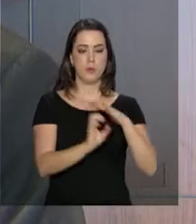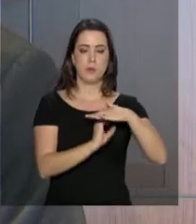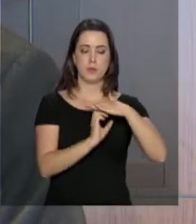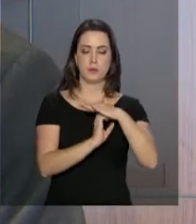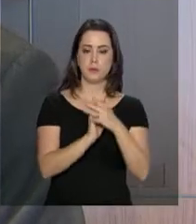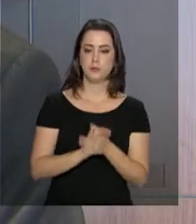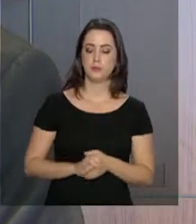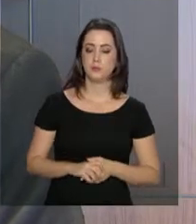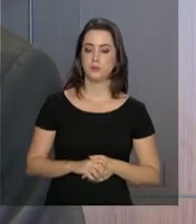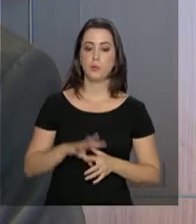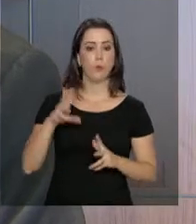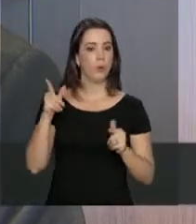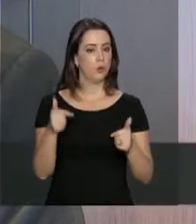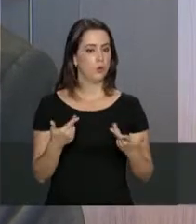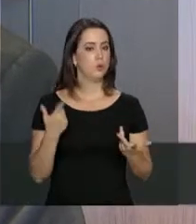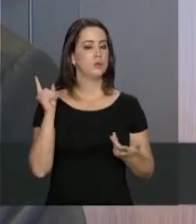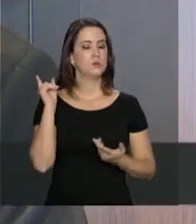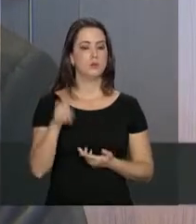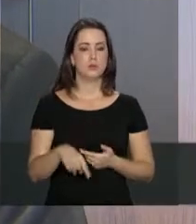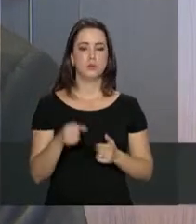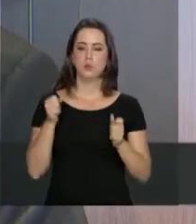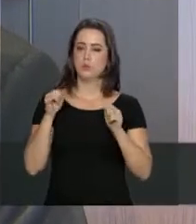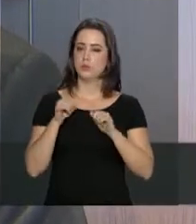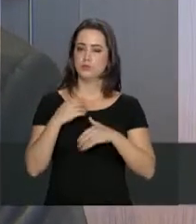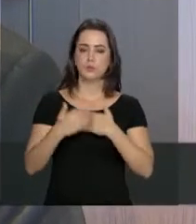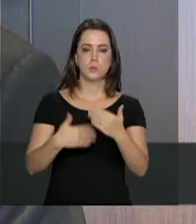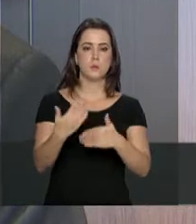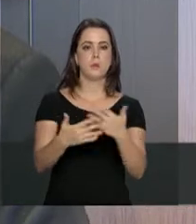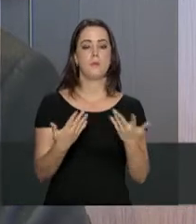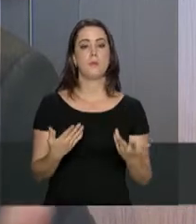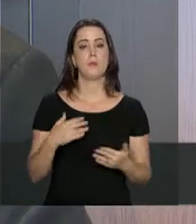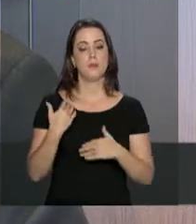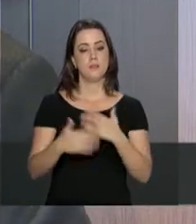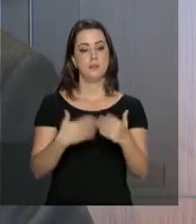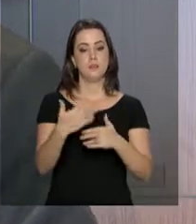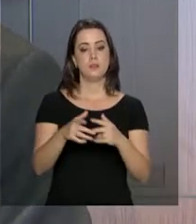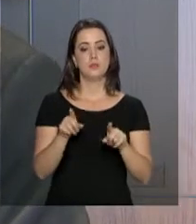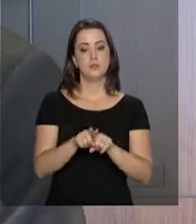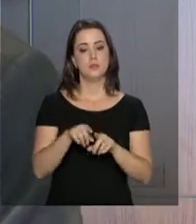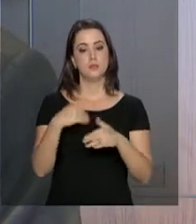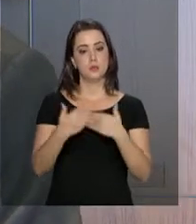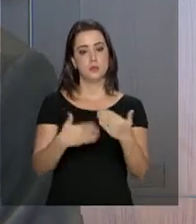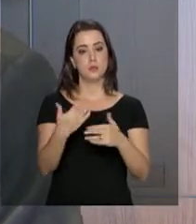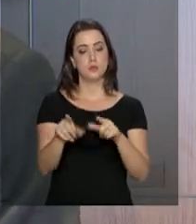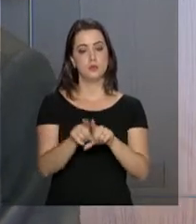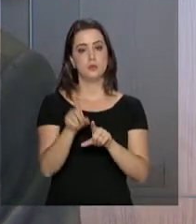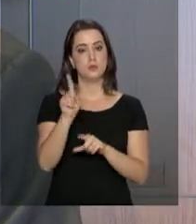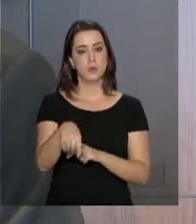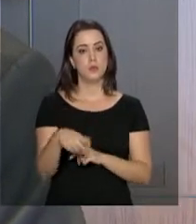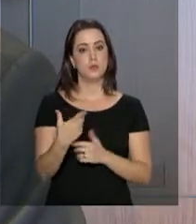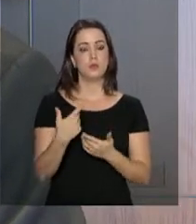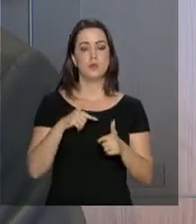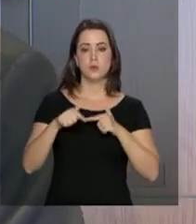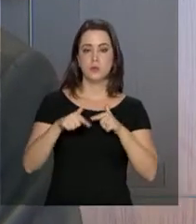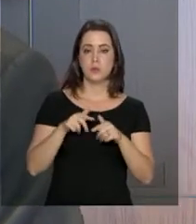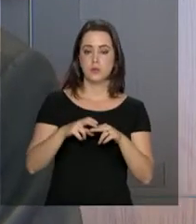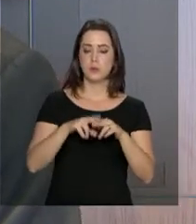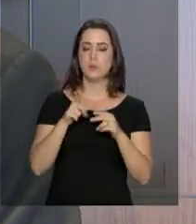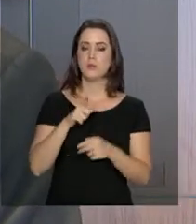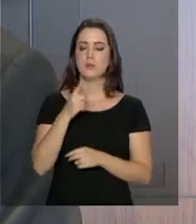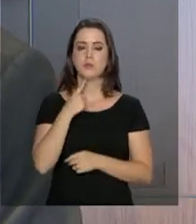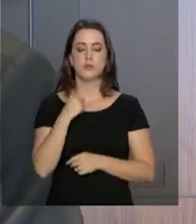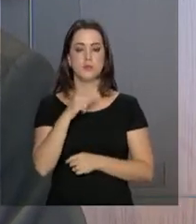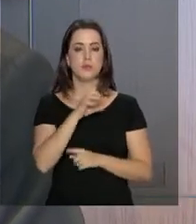esses projetos são projetos de desenvolvimento. E o desenvolvimento ele acaba desembocando nas ações que têm